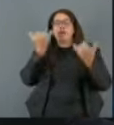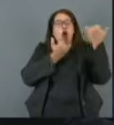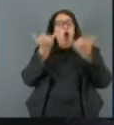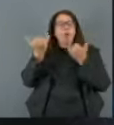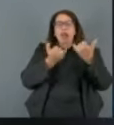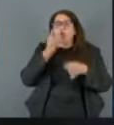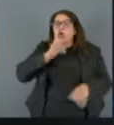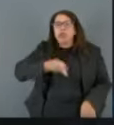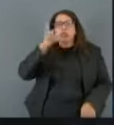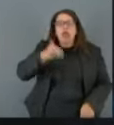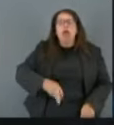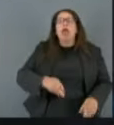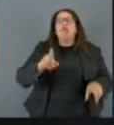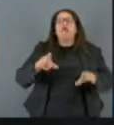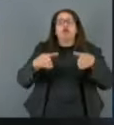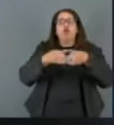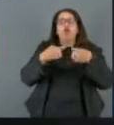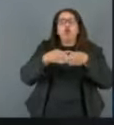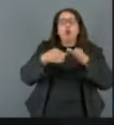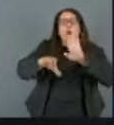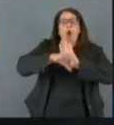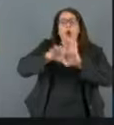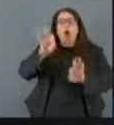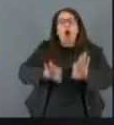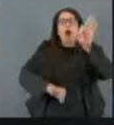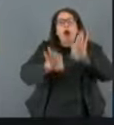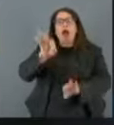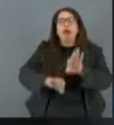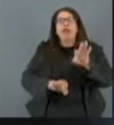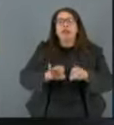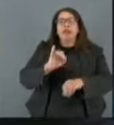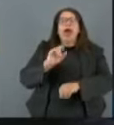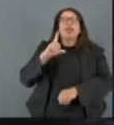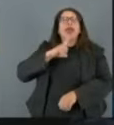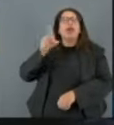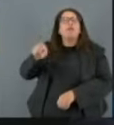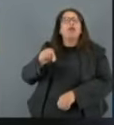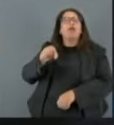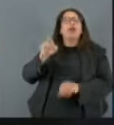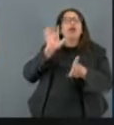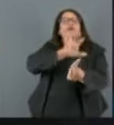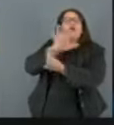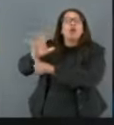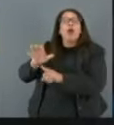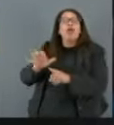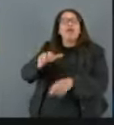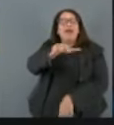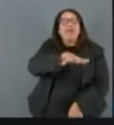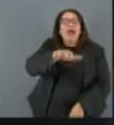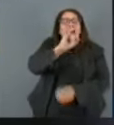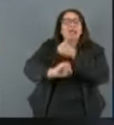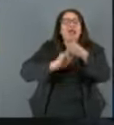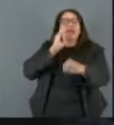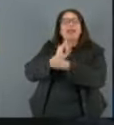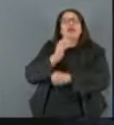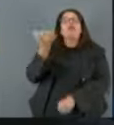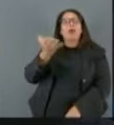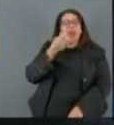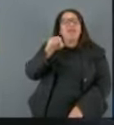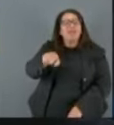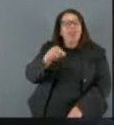momento de ataques do crime organizado, inclusive a provedores de internet. Uma coisa que chama a atenção porque eles querem dominar aquela